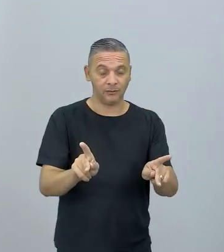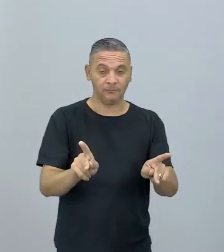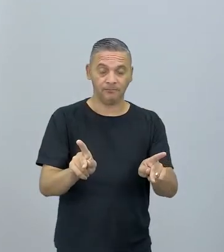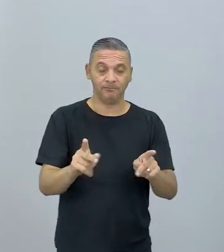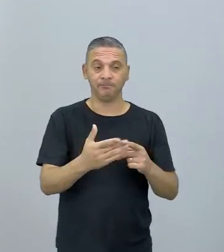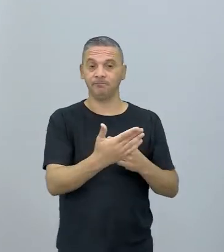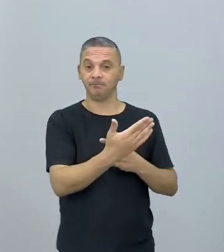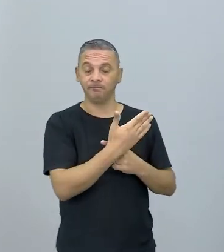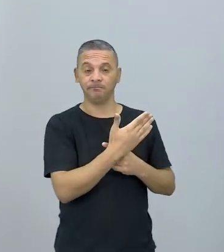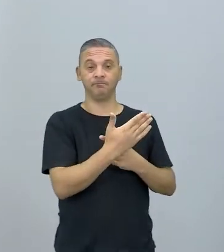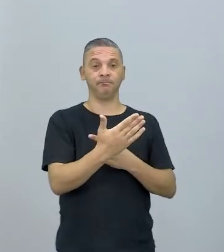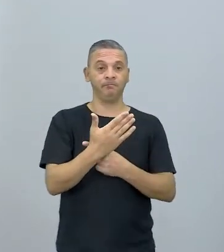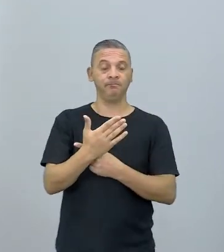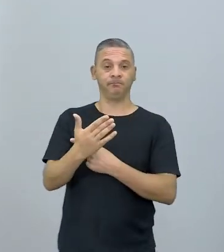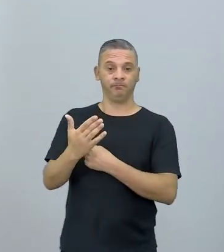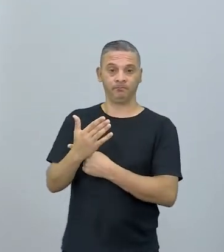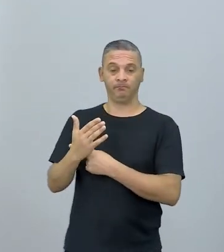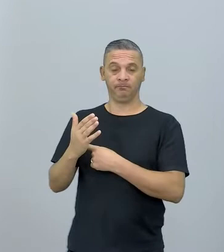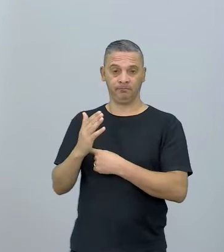apoiavam, né?